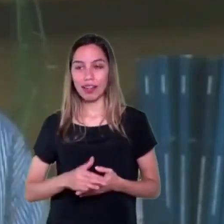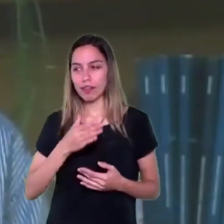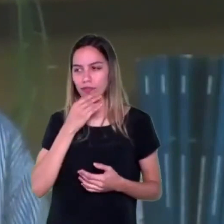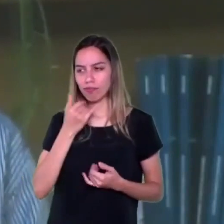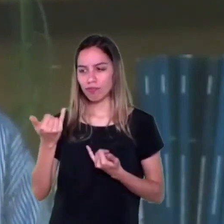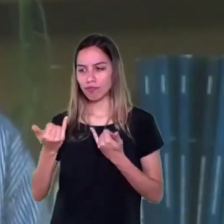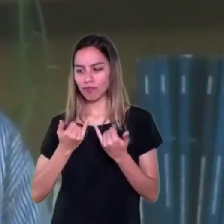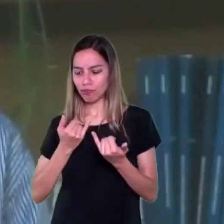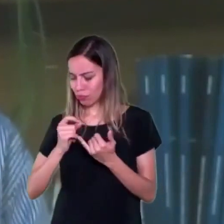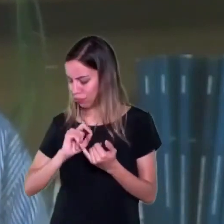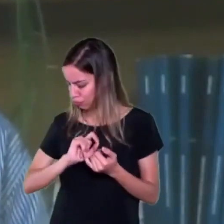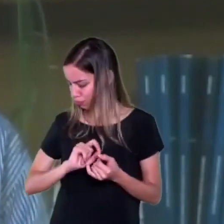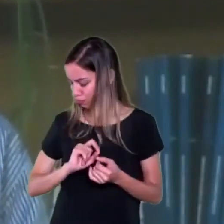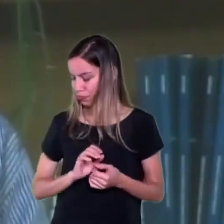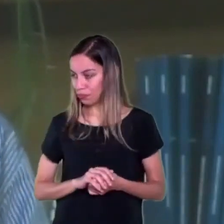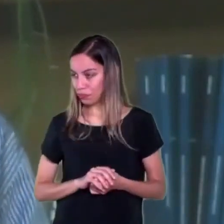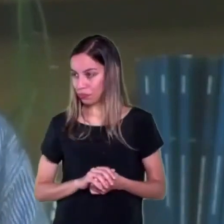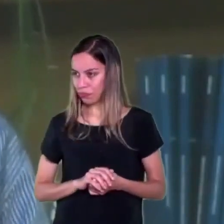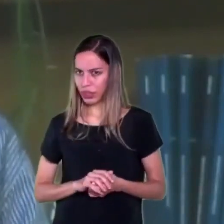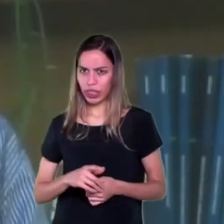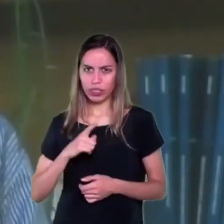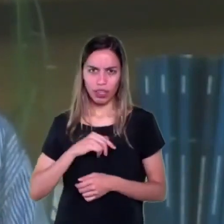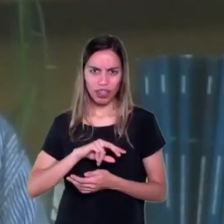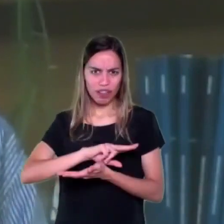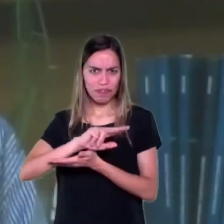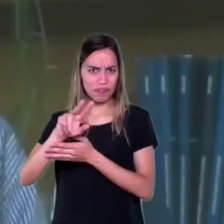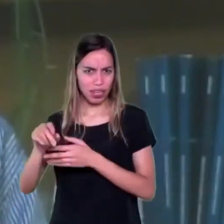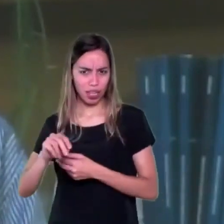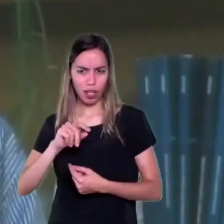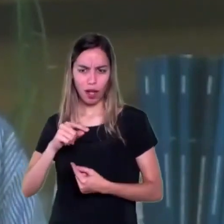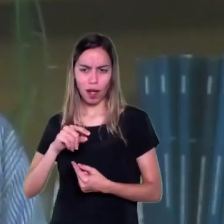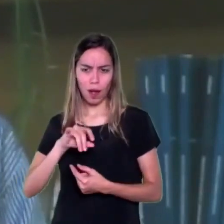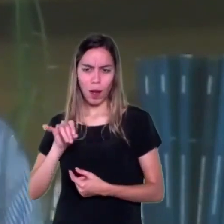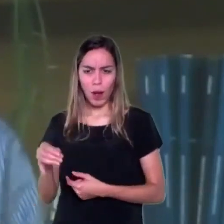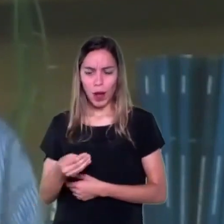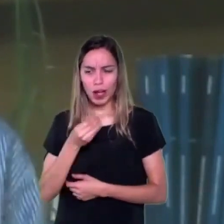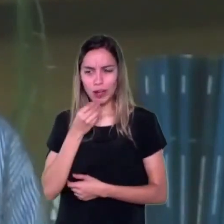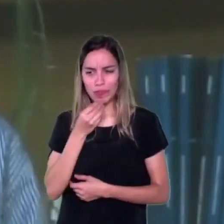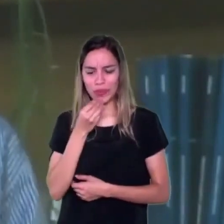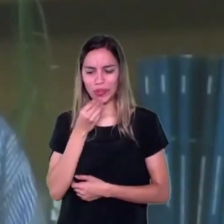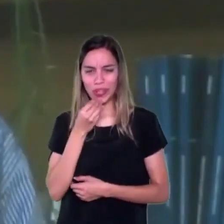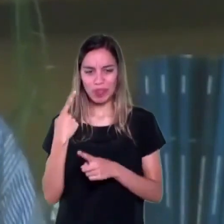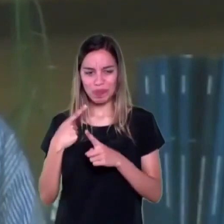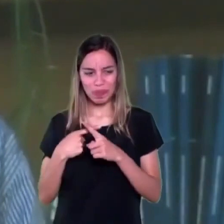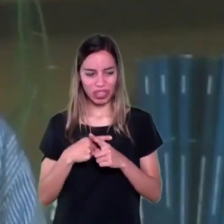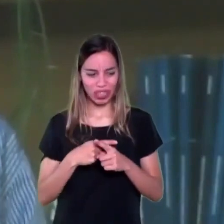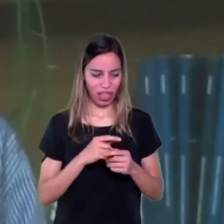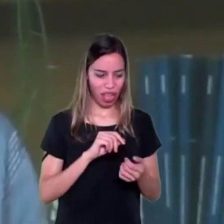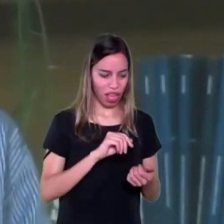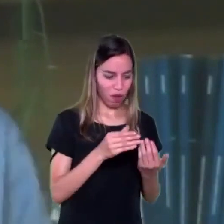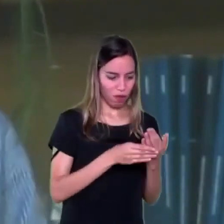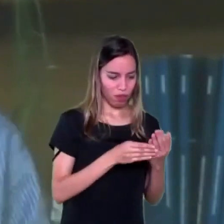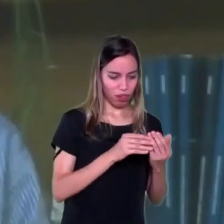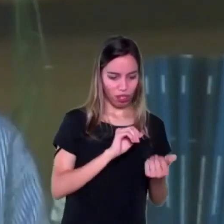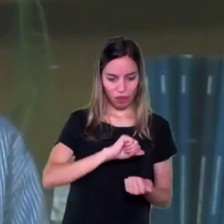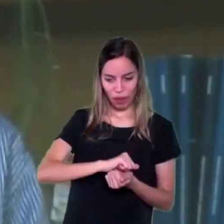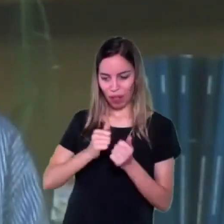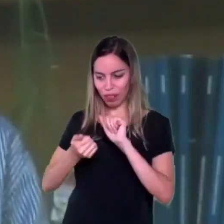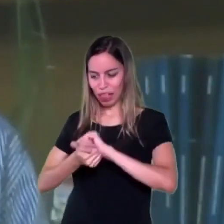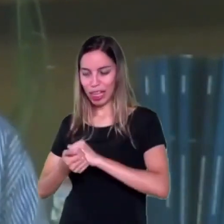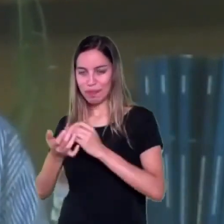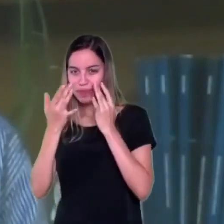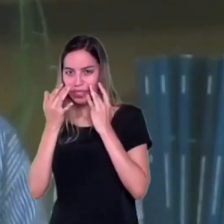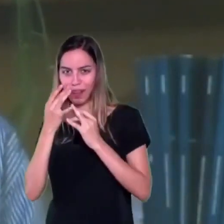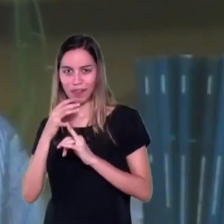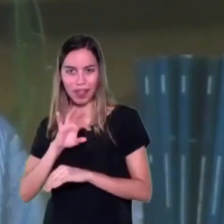falava em várias oportunidades que foi um grande presente para ele a adaptação para o teatro. Ainda ontem eu vi uma